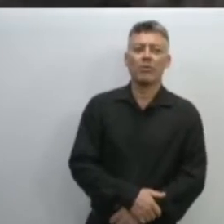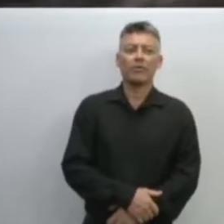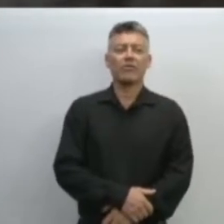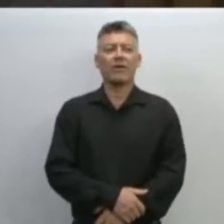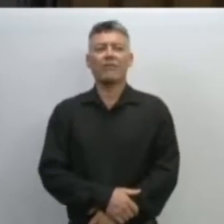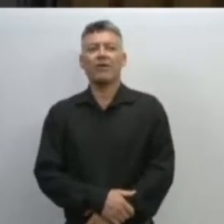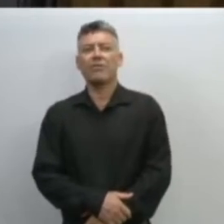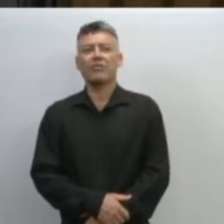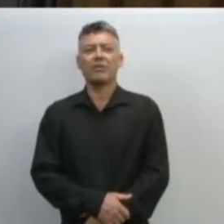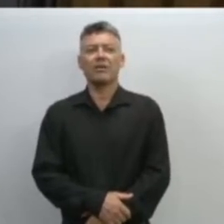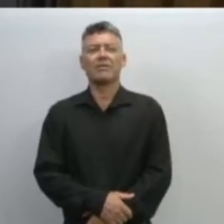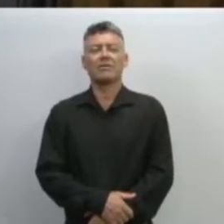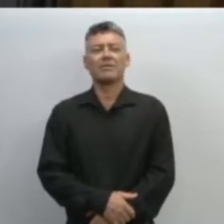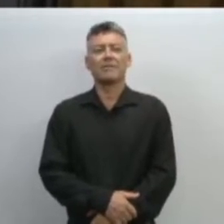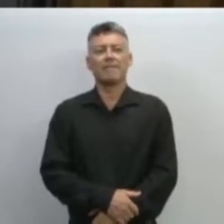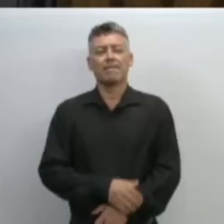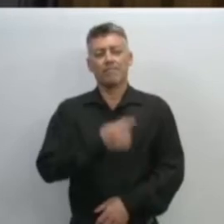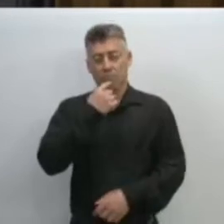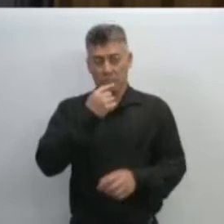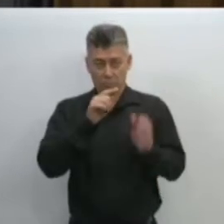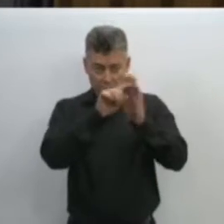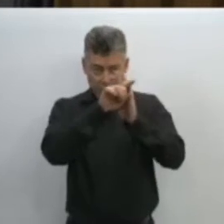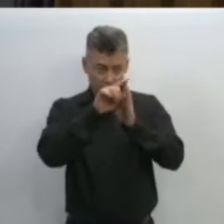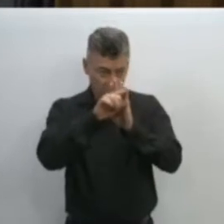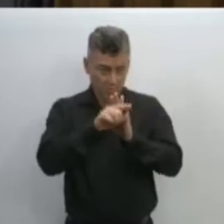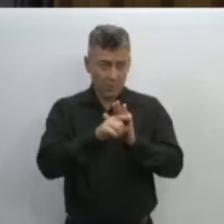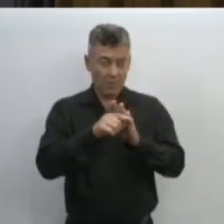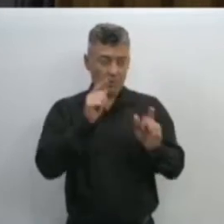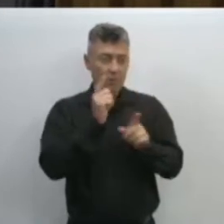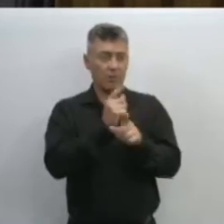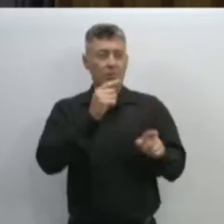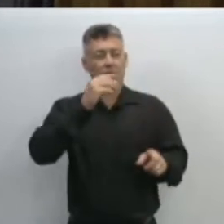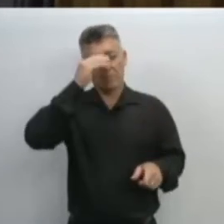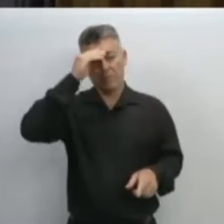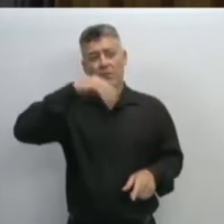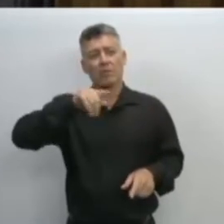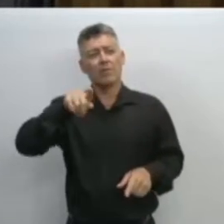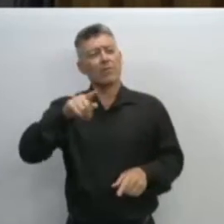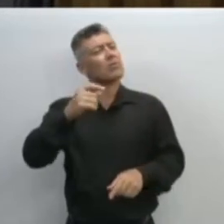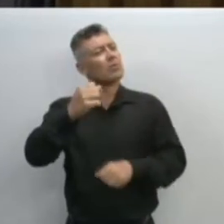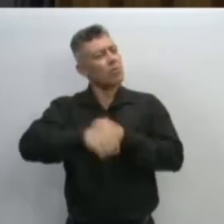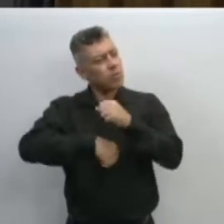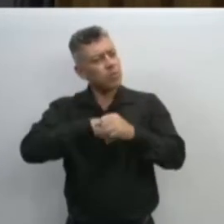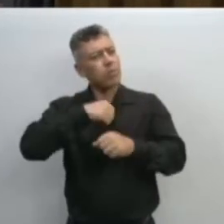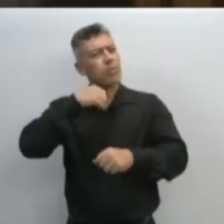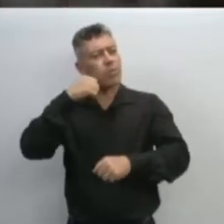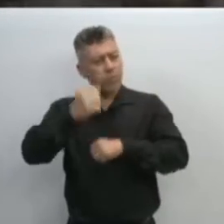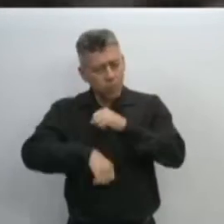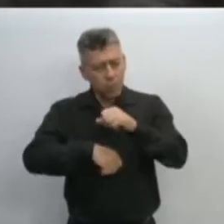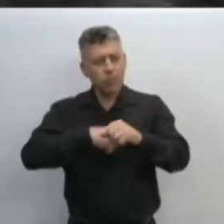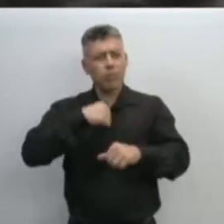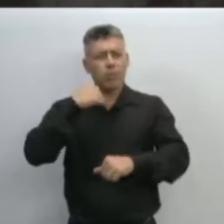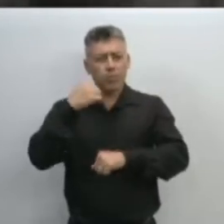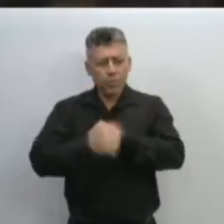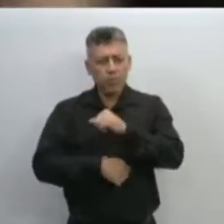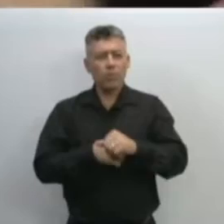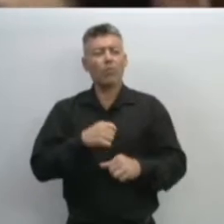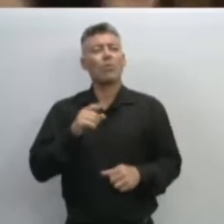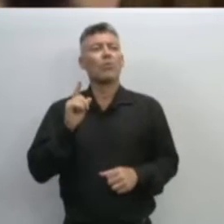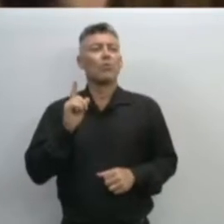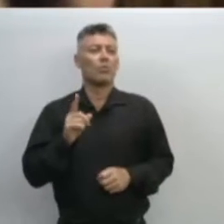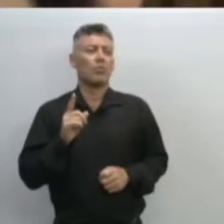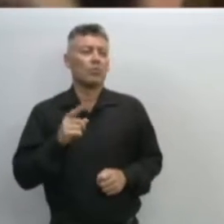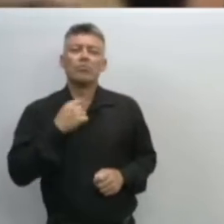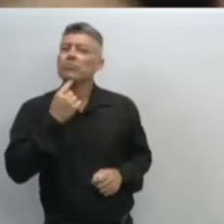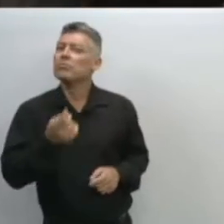descumpridas. Então, a gente tem acompanhado aí, não desistimos, todos os anos repetimos a mesma emenda e aí, infelizmente, não